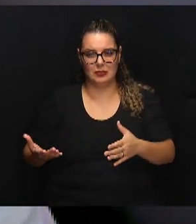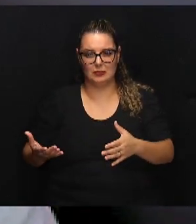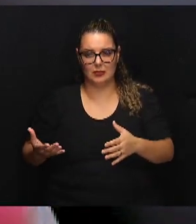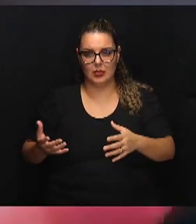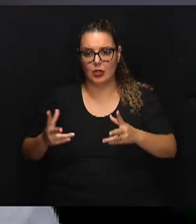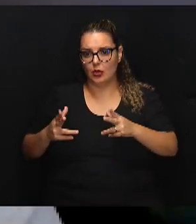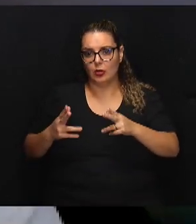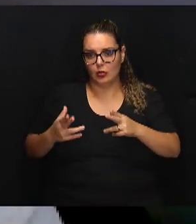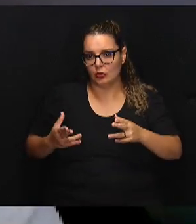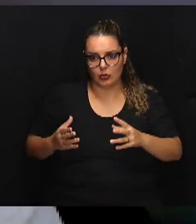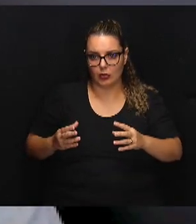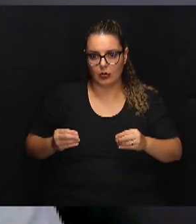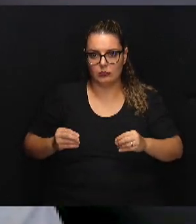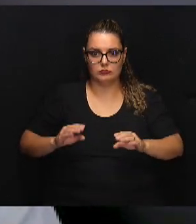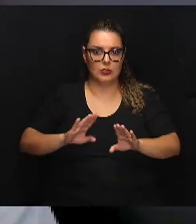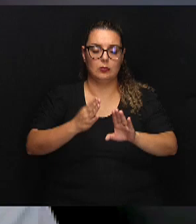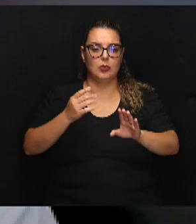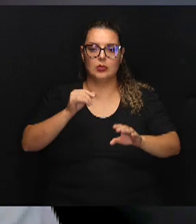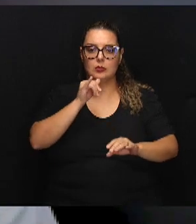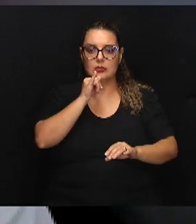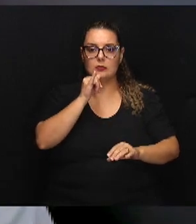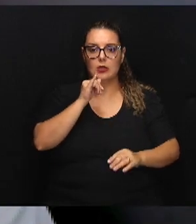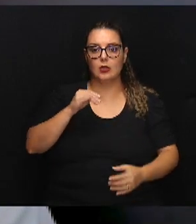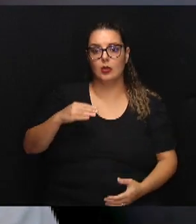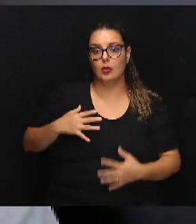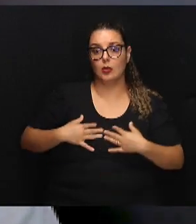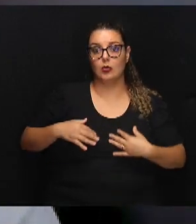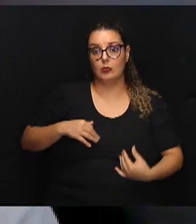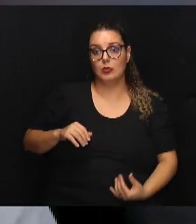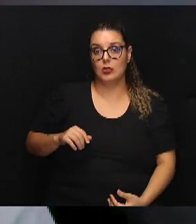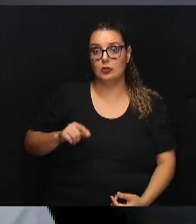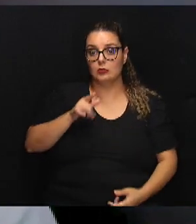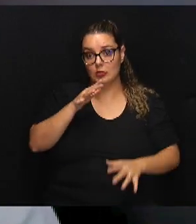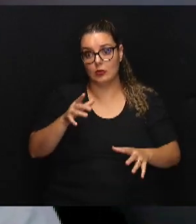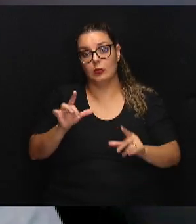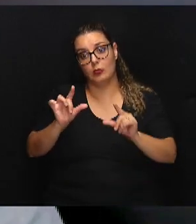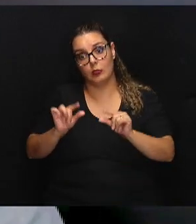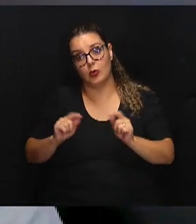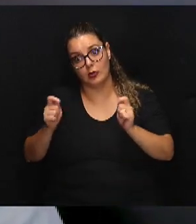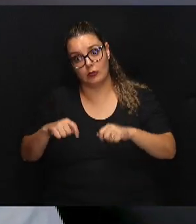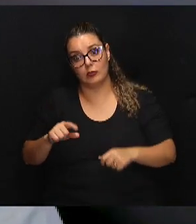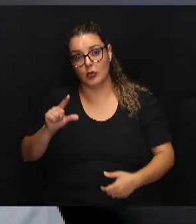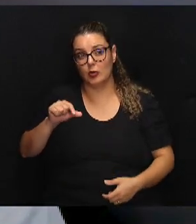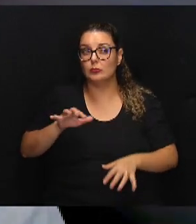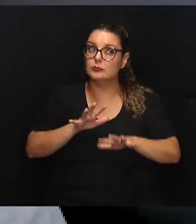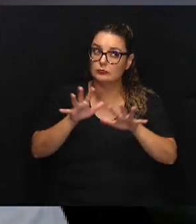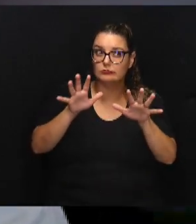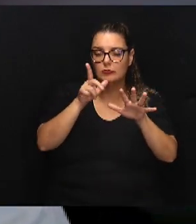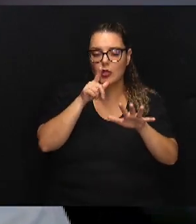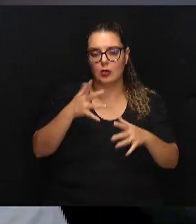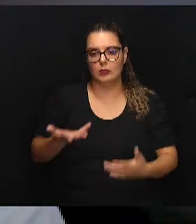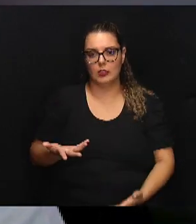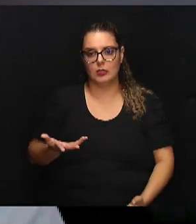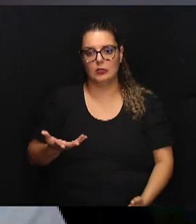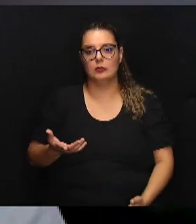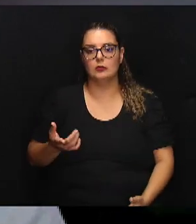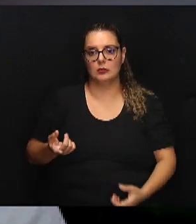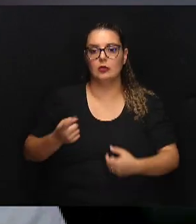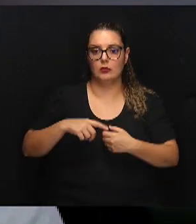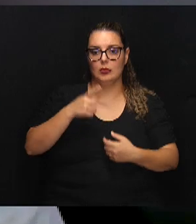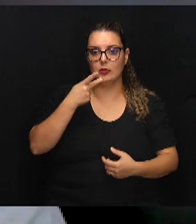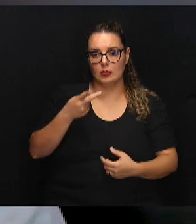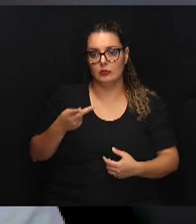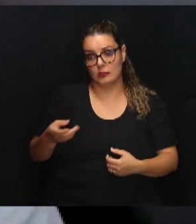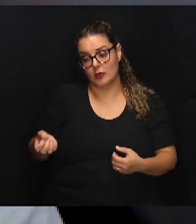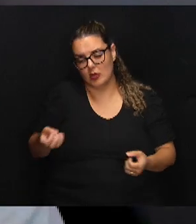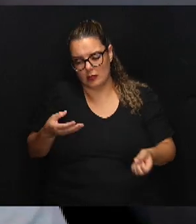fosse na fresta da porta, por exemplo. Mas o pano úmido ele tem pouca capacidade de umidificar o ambiente, é bem pouca, né? Volto a dizer, hoje com a